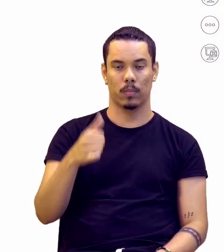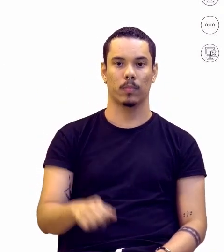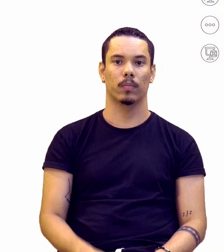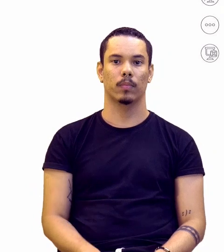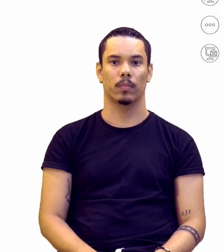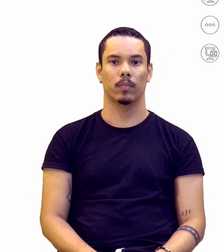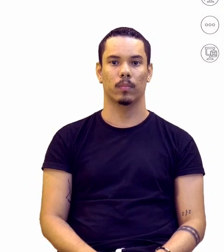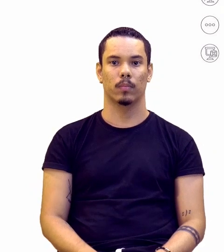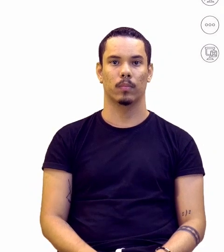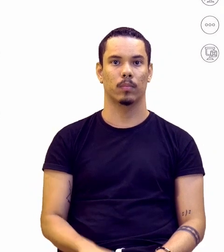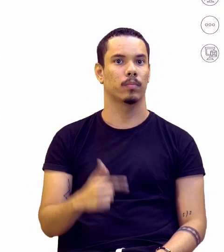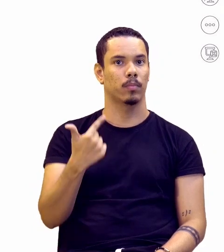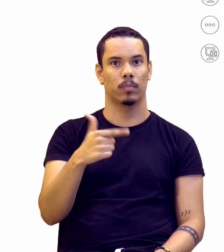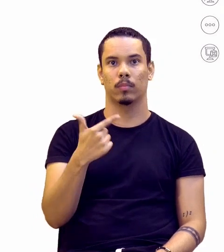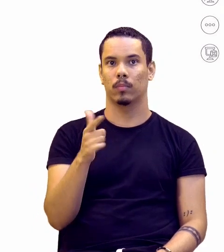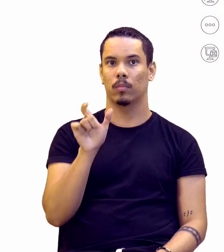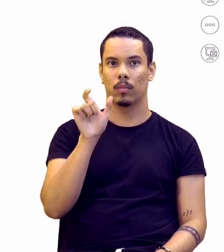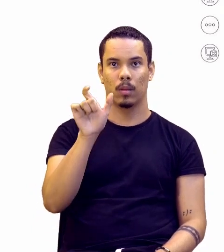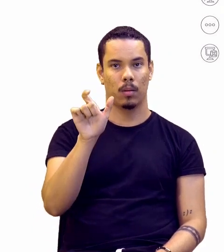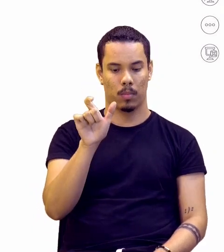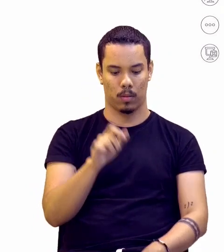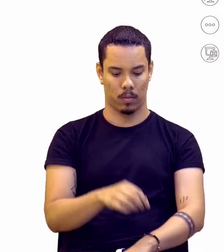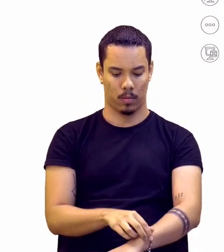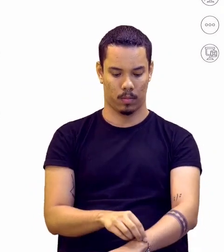não tem a palavra, como você bem colocou.